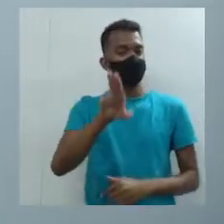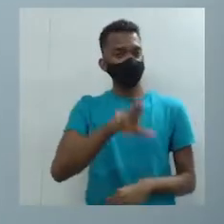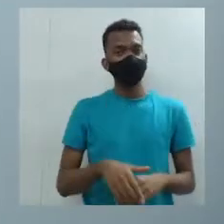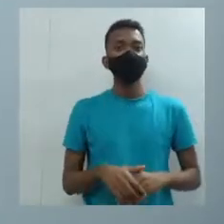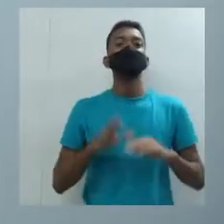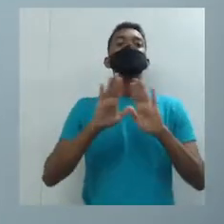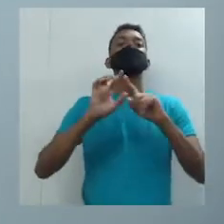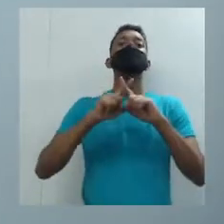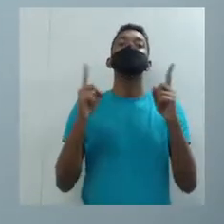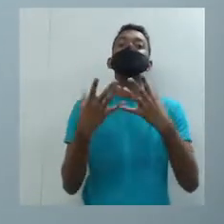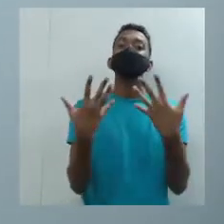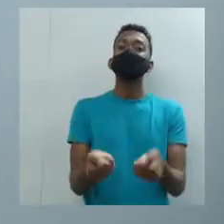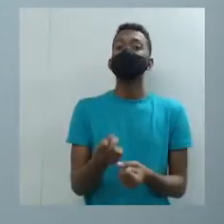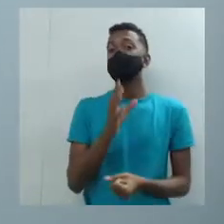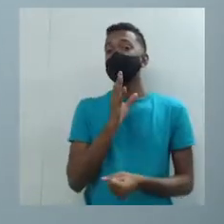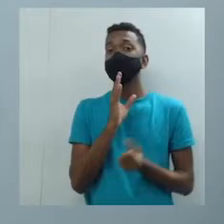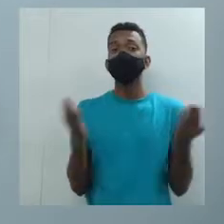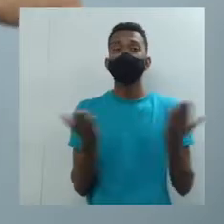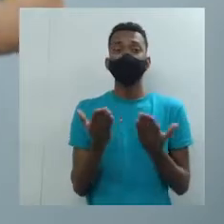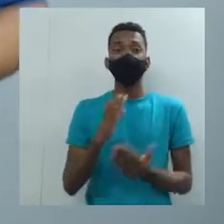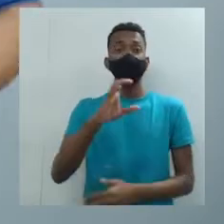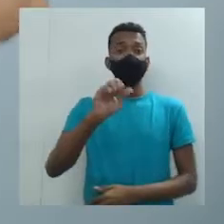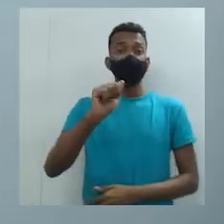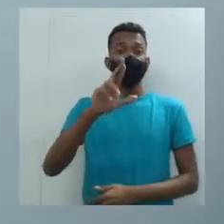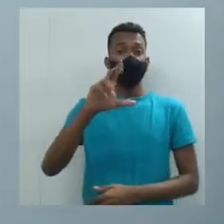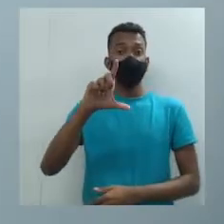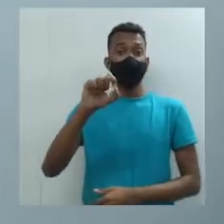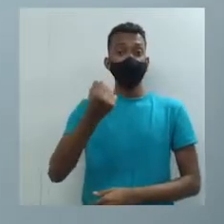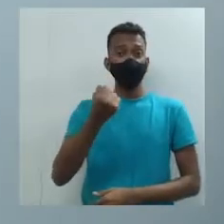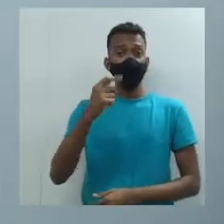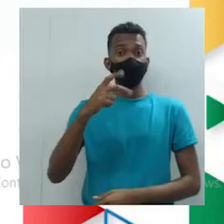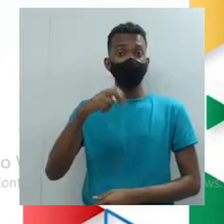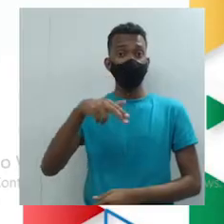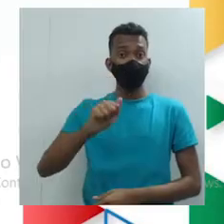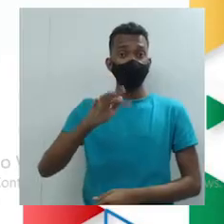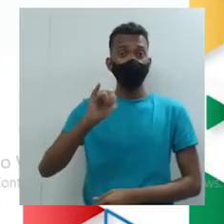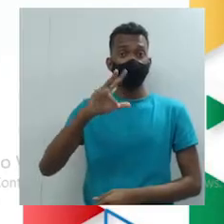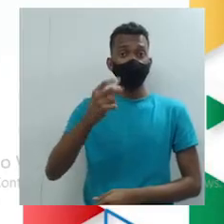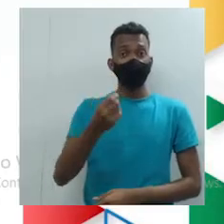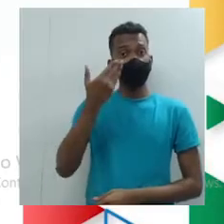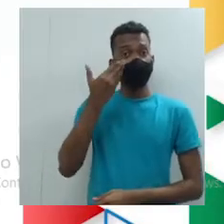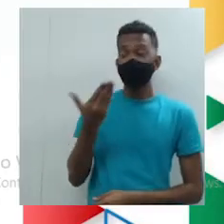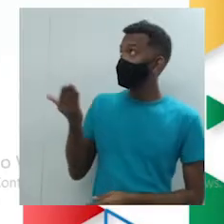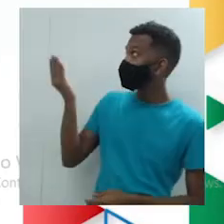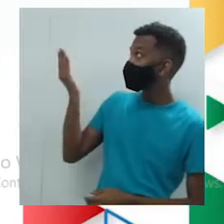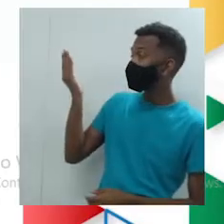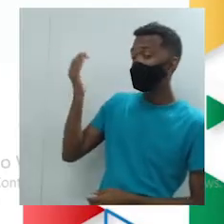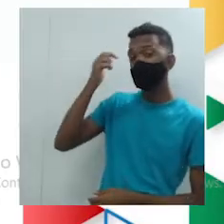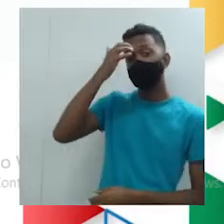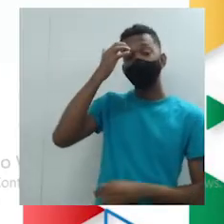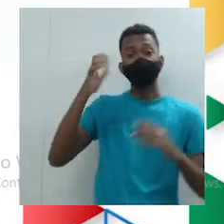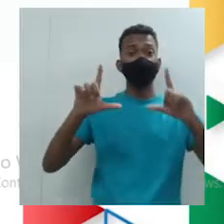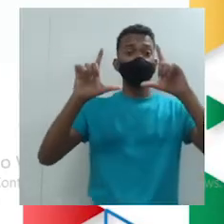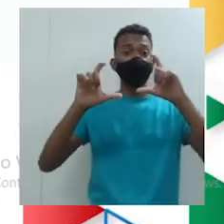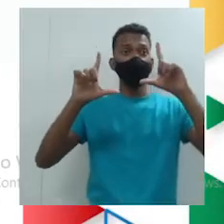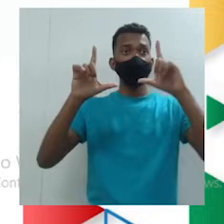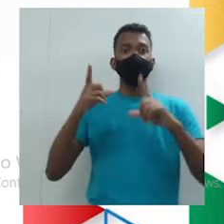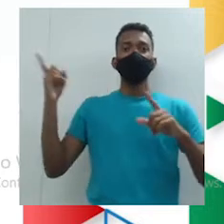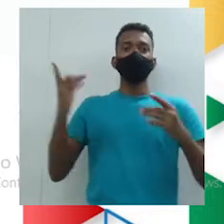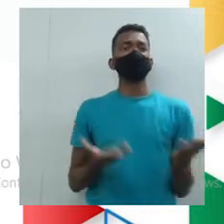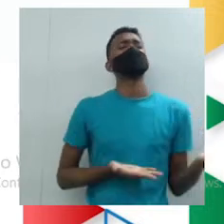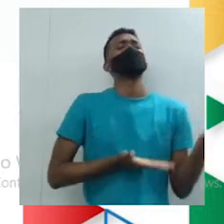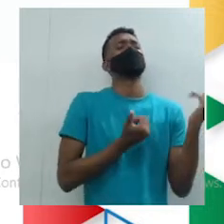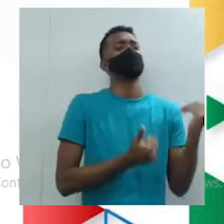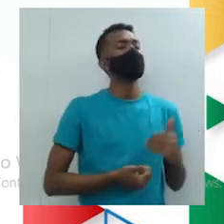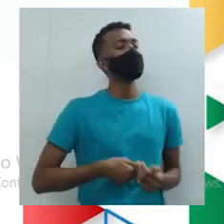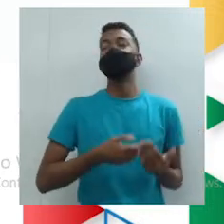agora Carlos Pena Filho. Vamos ver aqui na tela, nós temos a foto do Carlos Pena Filho, jovem, não é isso,